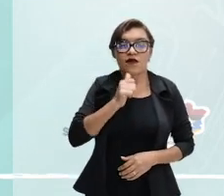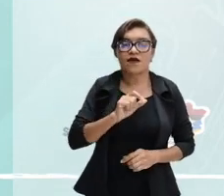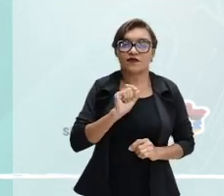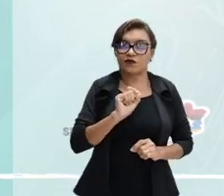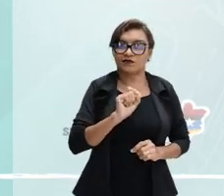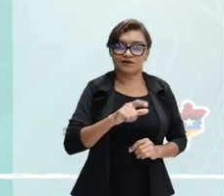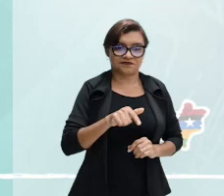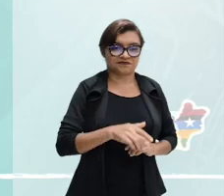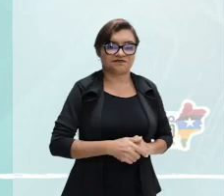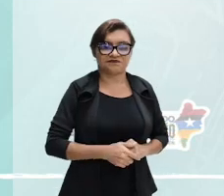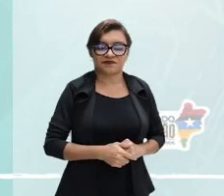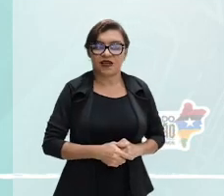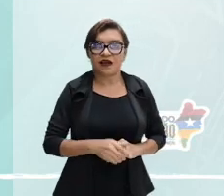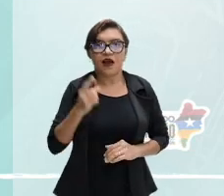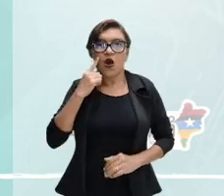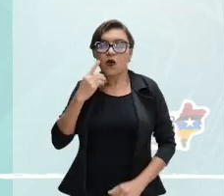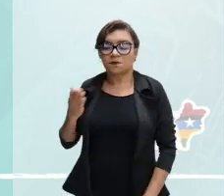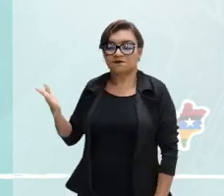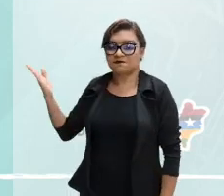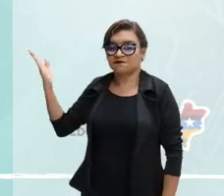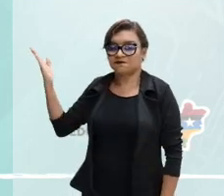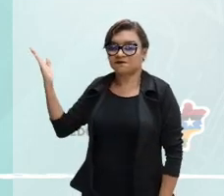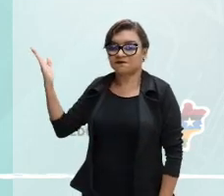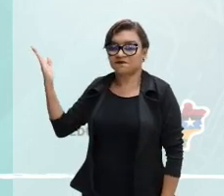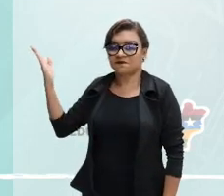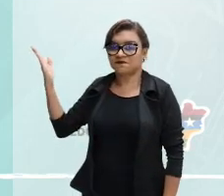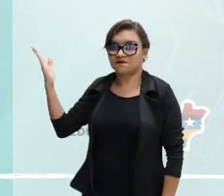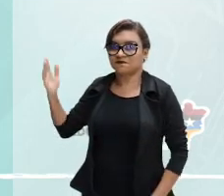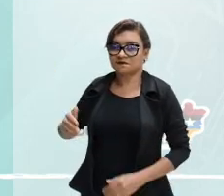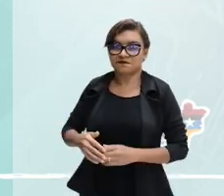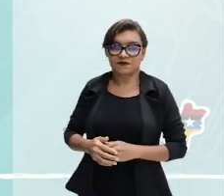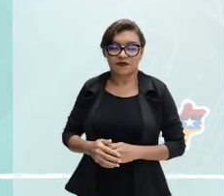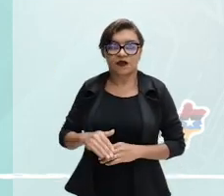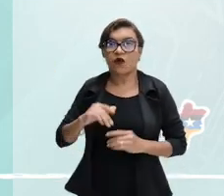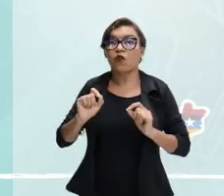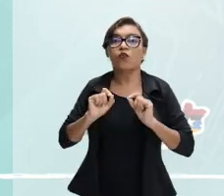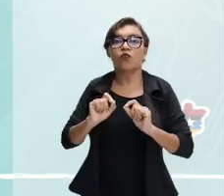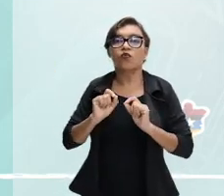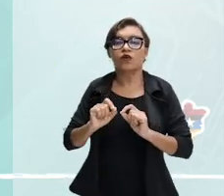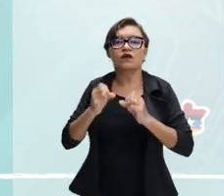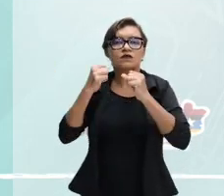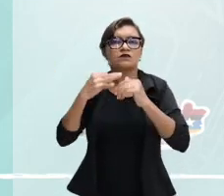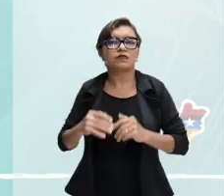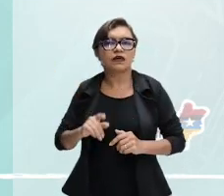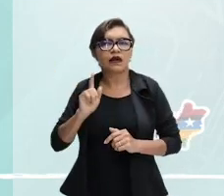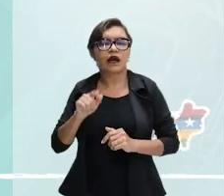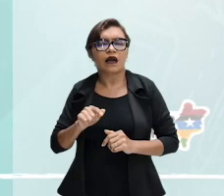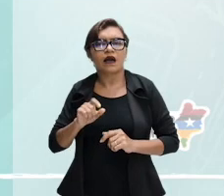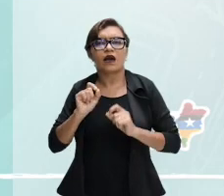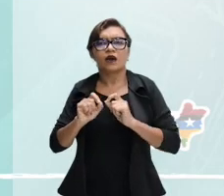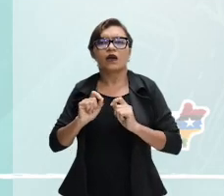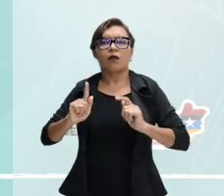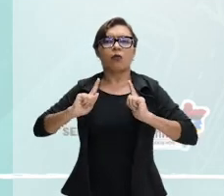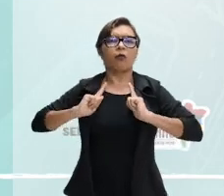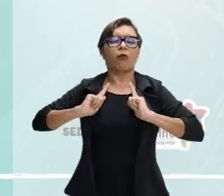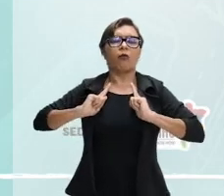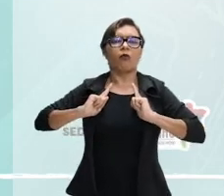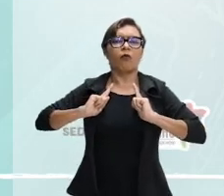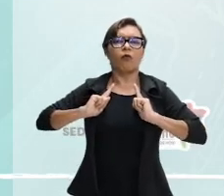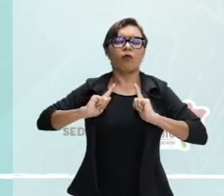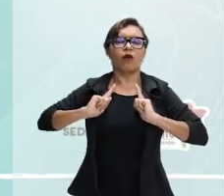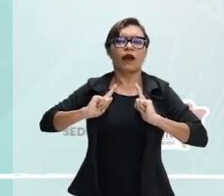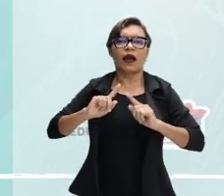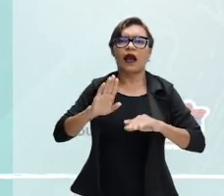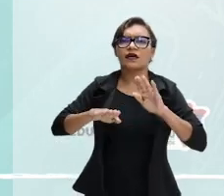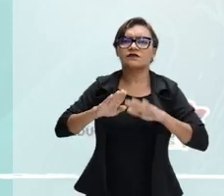da obesidade, ele é preocupante. Muito disso está ligado ao quê? Ao sedentarismo. Se nós formos pensar no